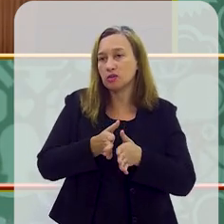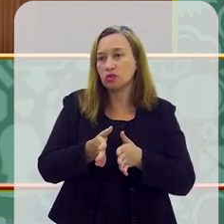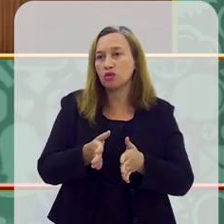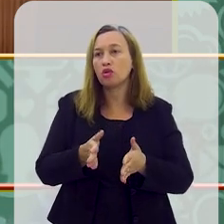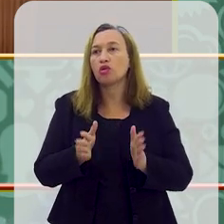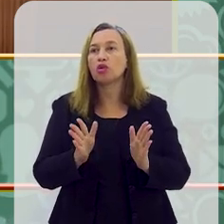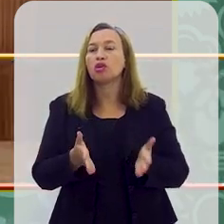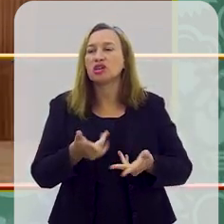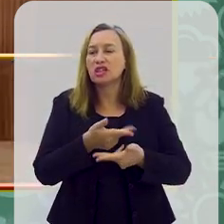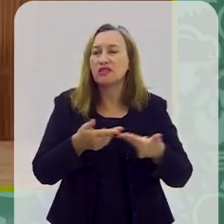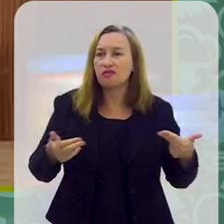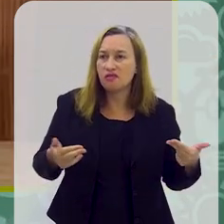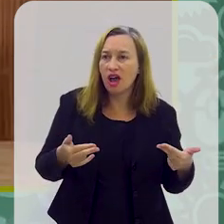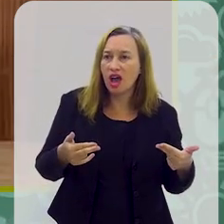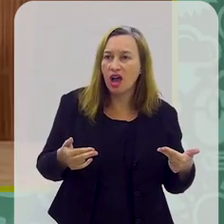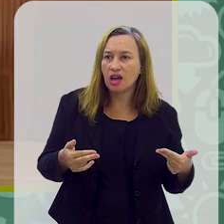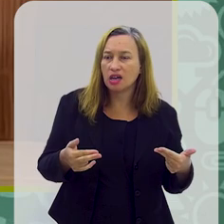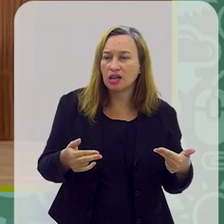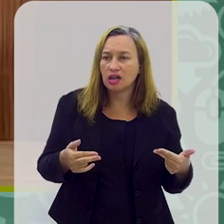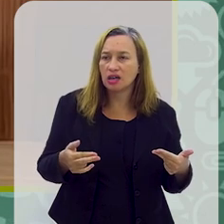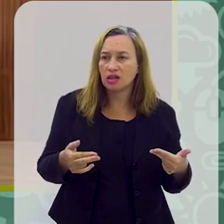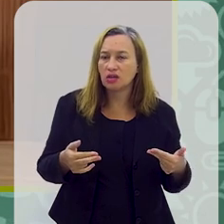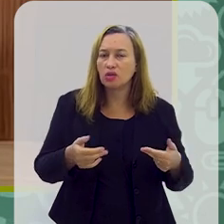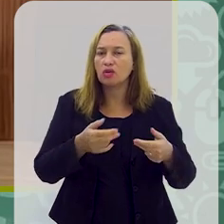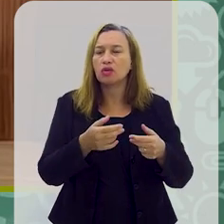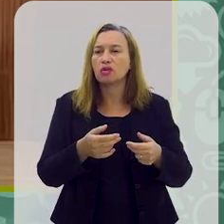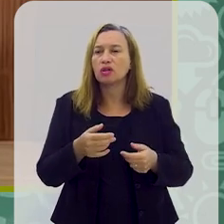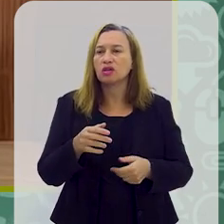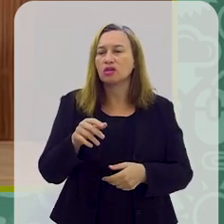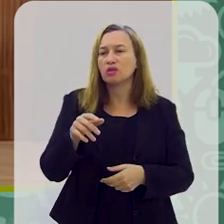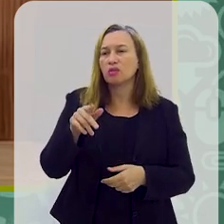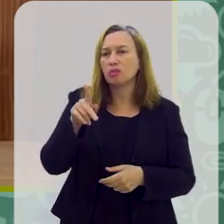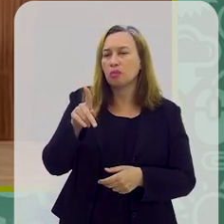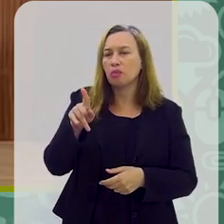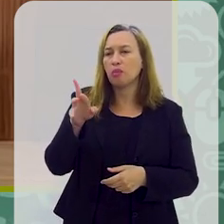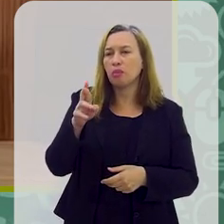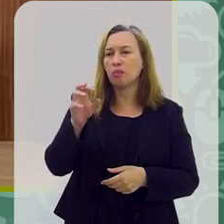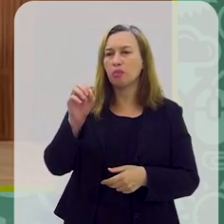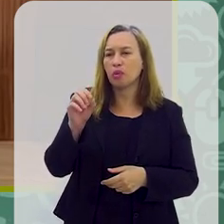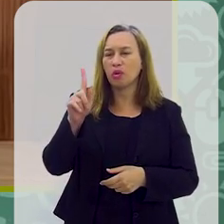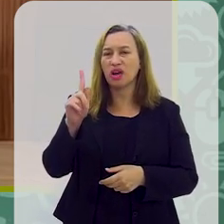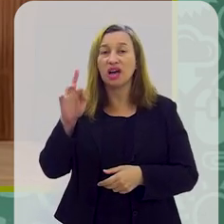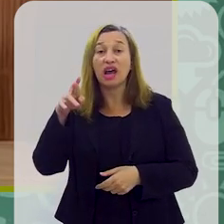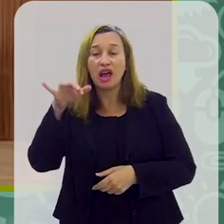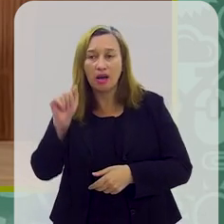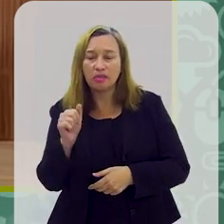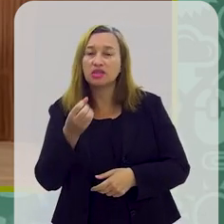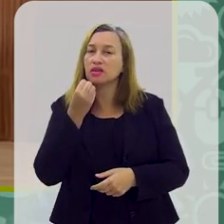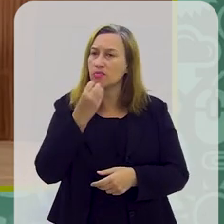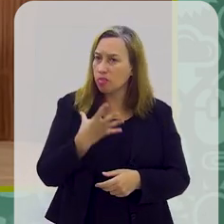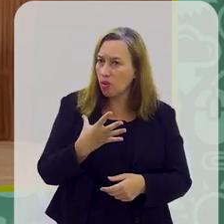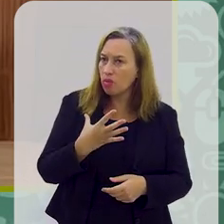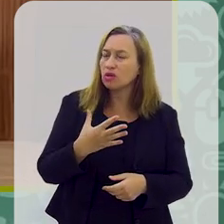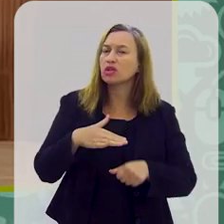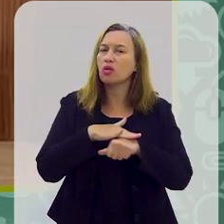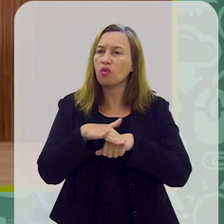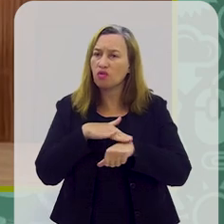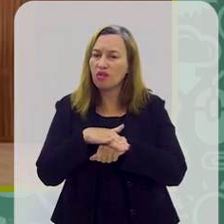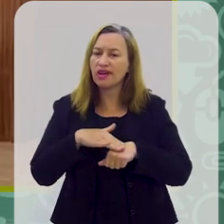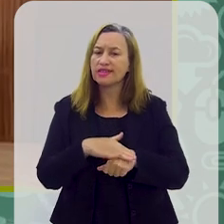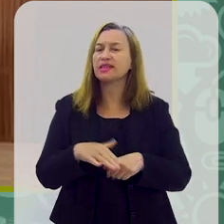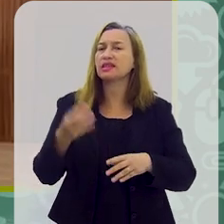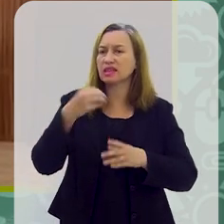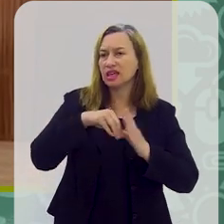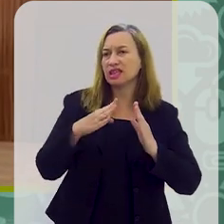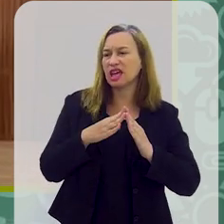acessado. Hoje tem muitos programas, muitos apps de controle parental, que eu acho que são muito positivos quando se tem uma